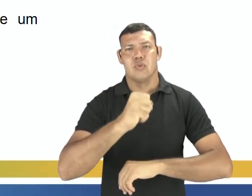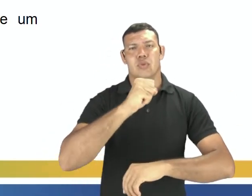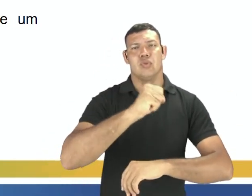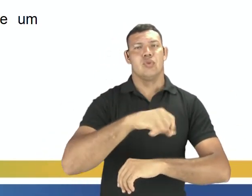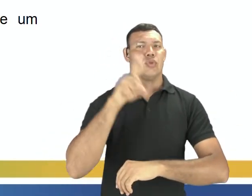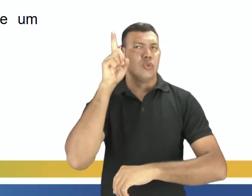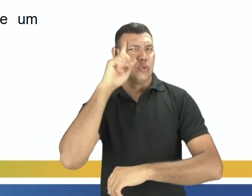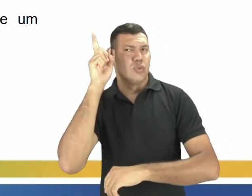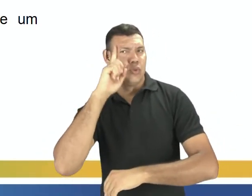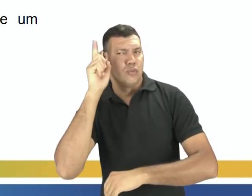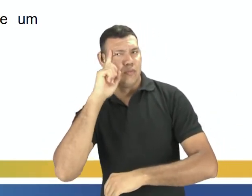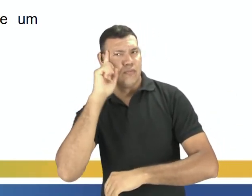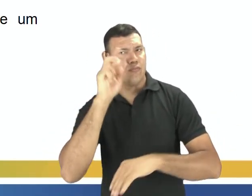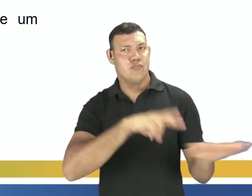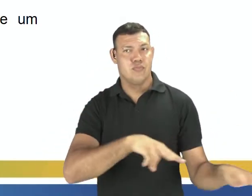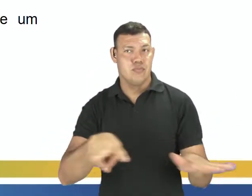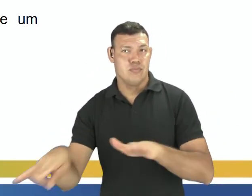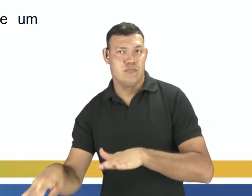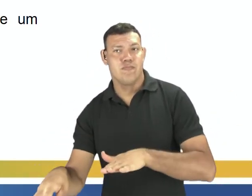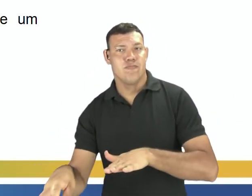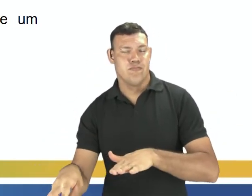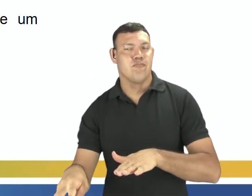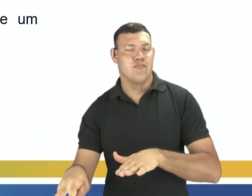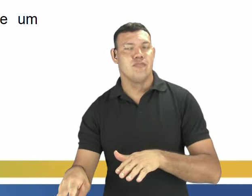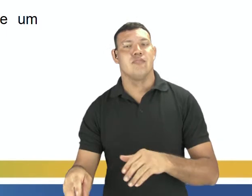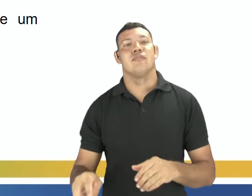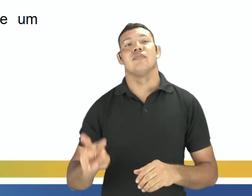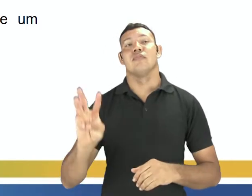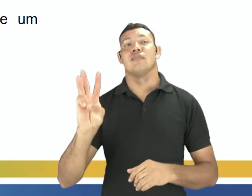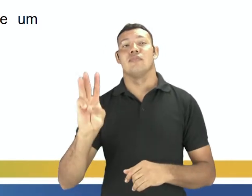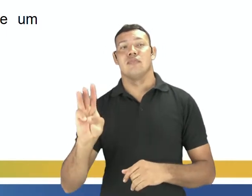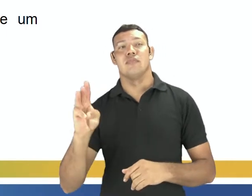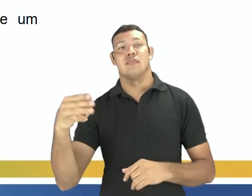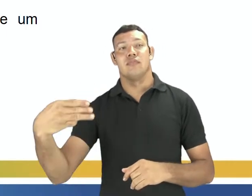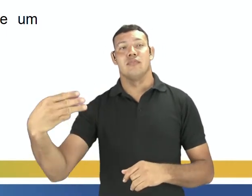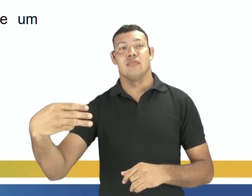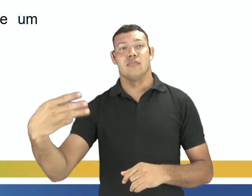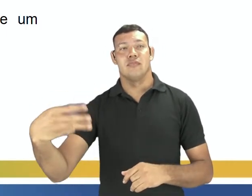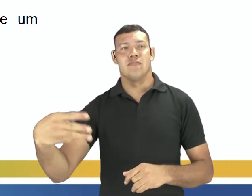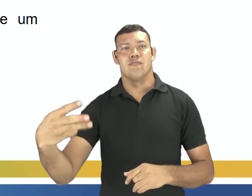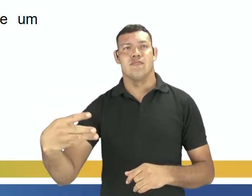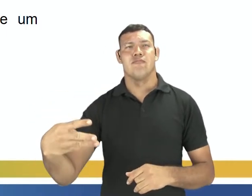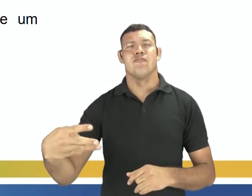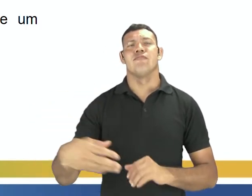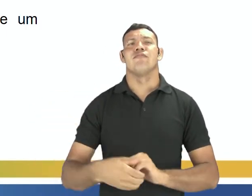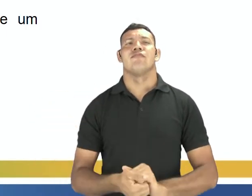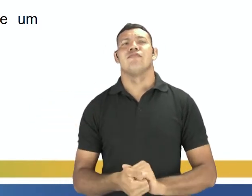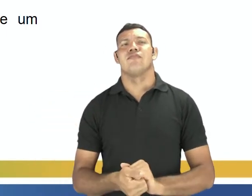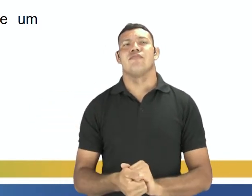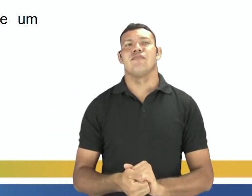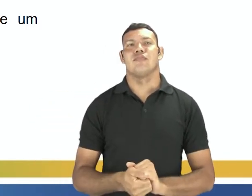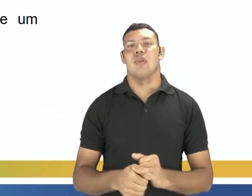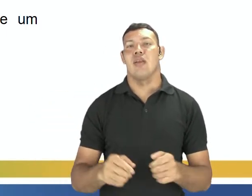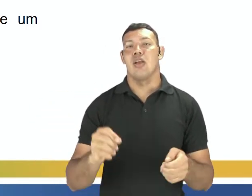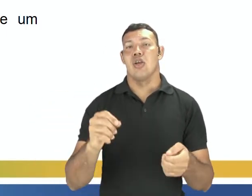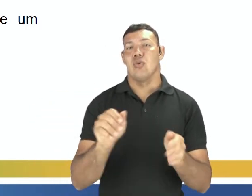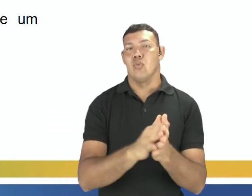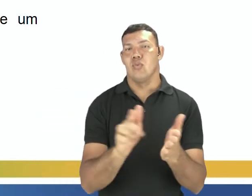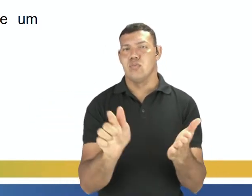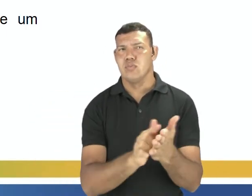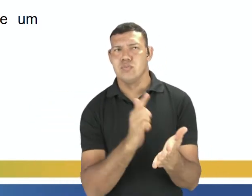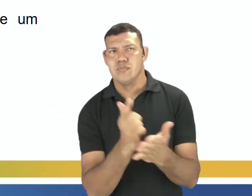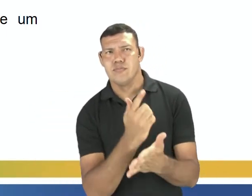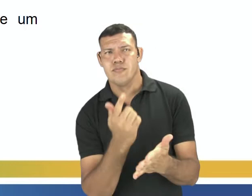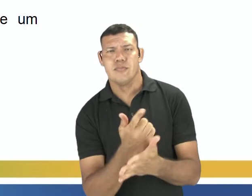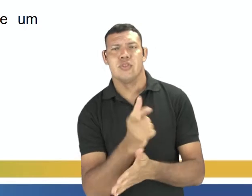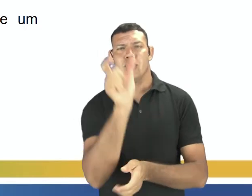semanal, pois trata de acontecimentos cotidianos. 3. Obra de ficção do gênero narrativo, apresenta narrador,